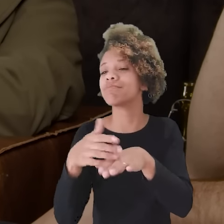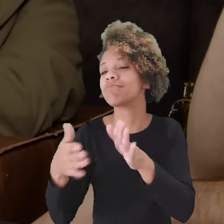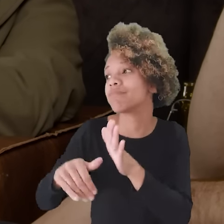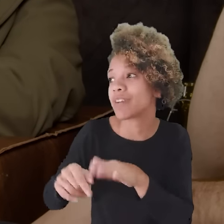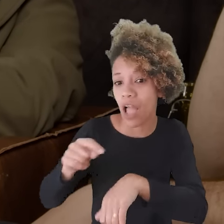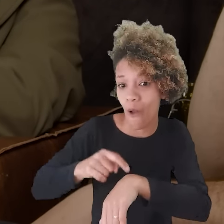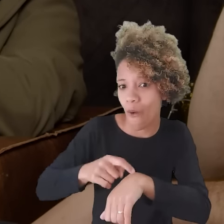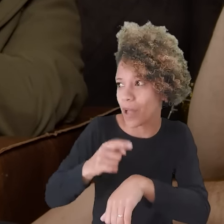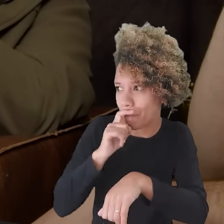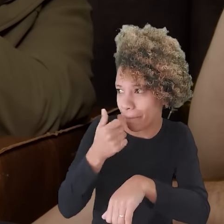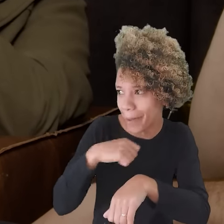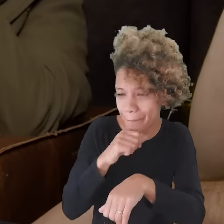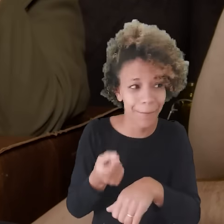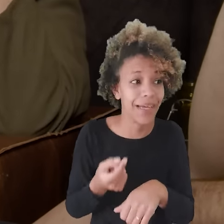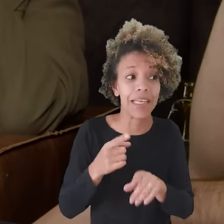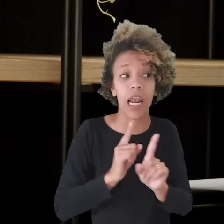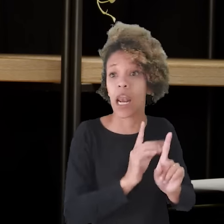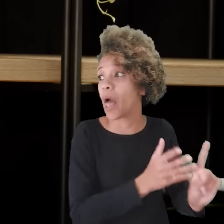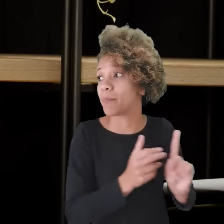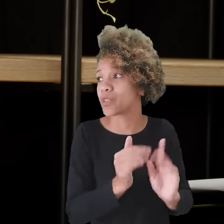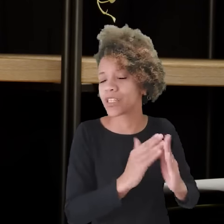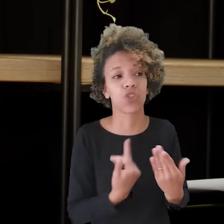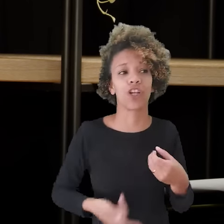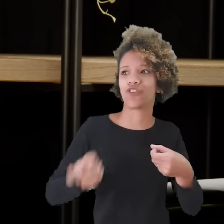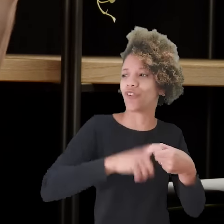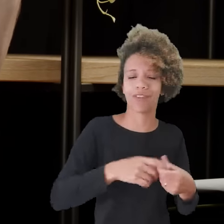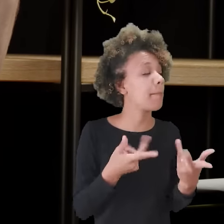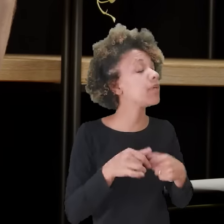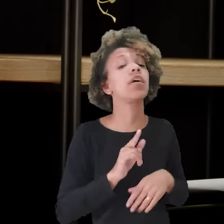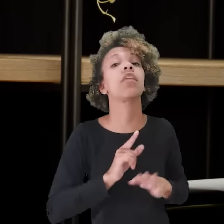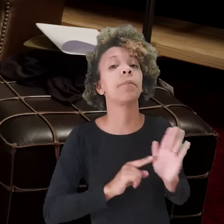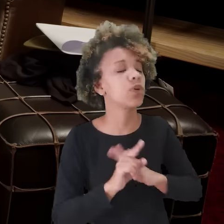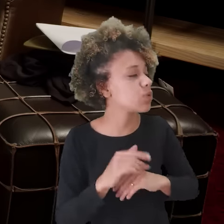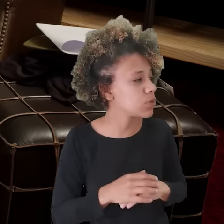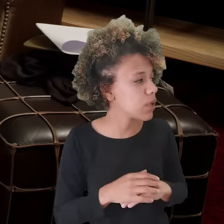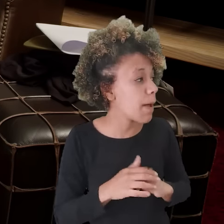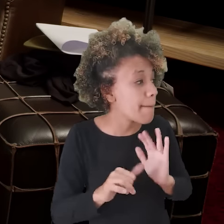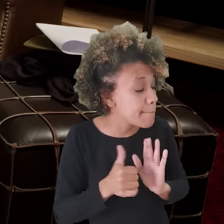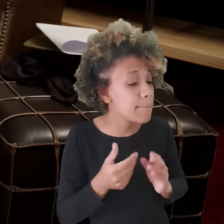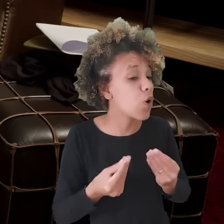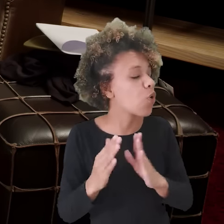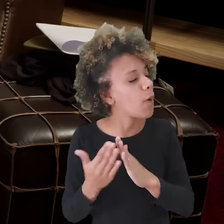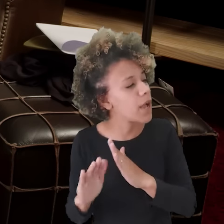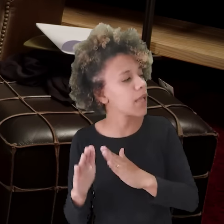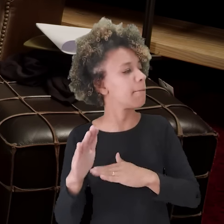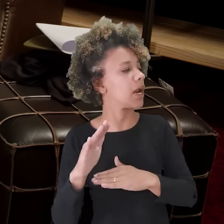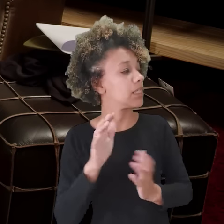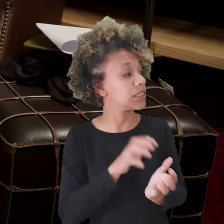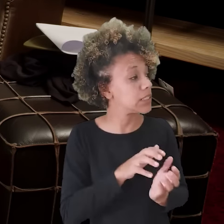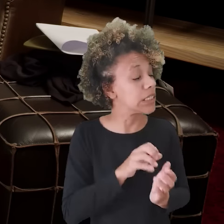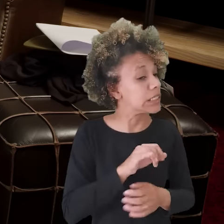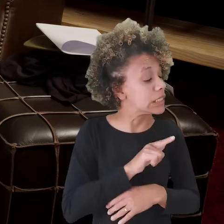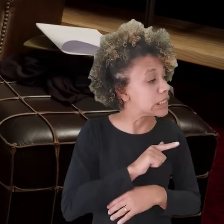pra praia contratando na hora dos Pais da gente voltar acho que ela volta tudo maravilhoso maravilhoso fala que você tem uma pergunta primeiro como que é quebrada em